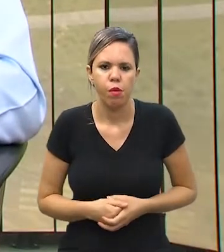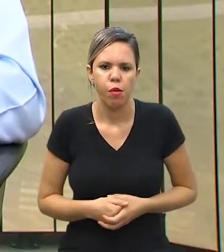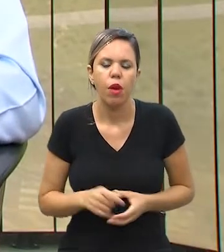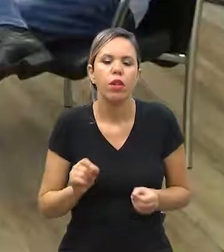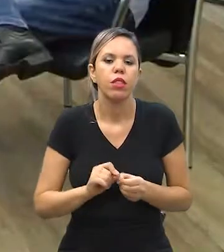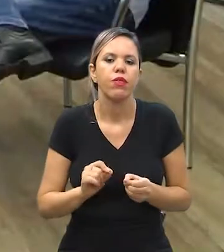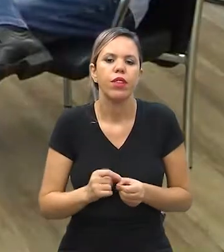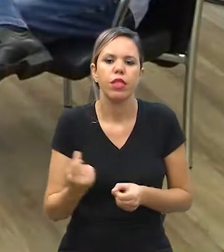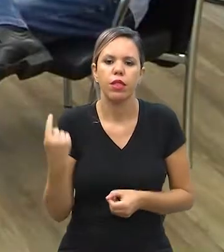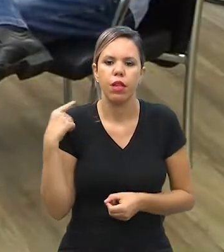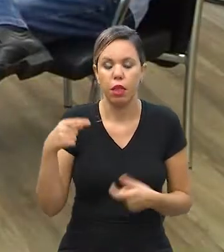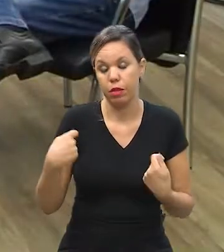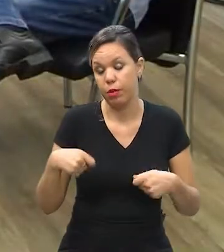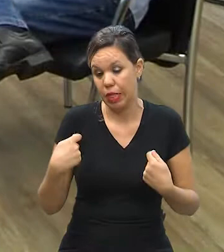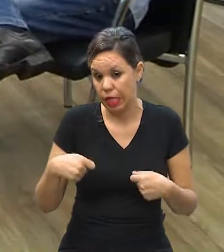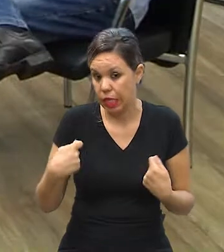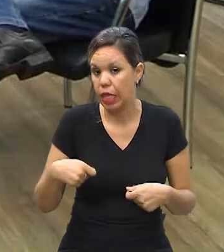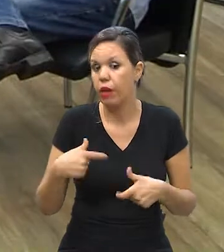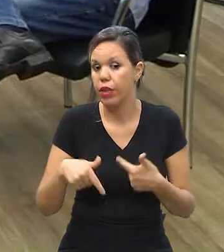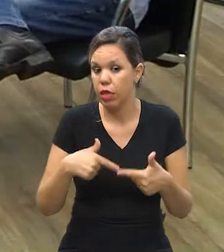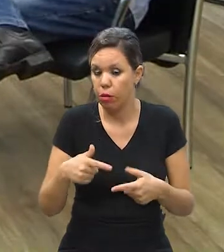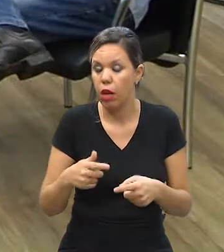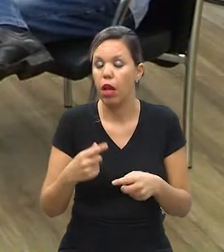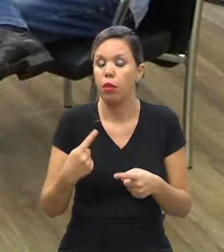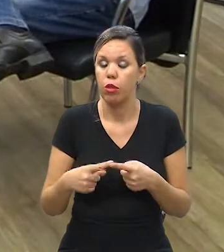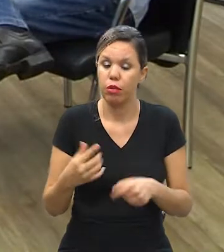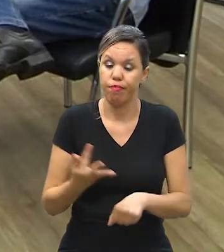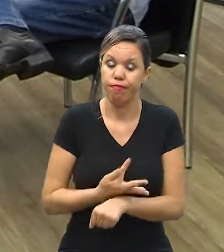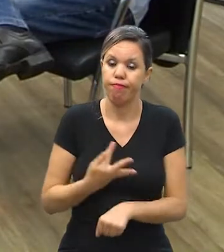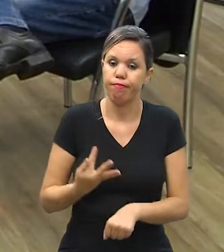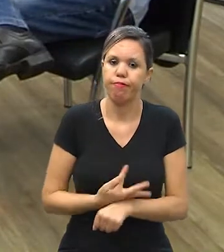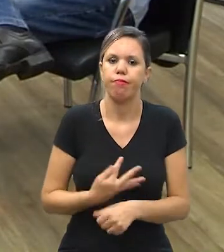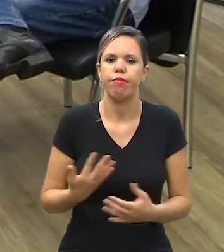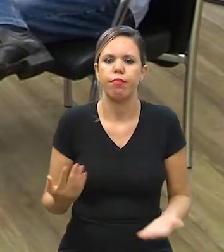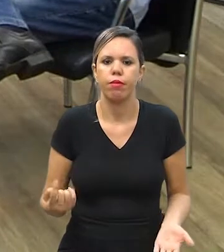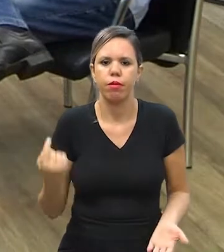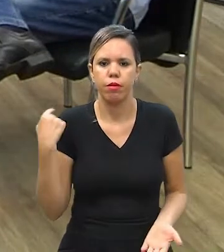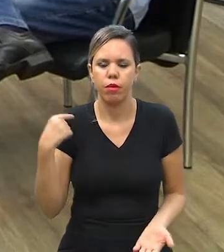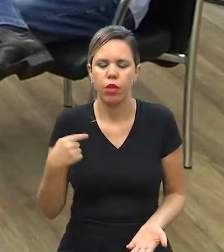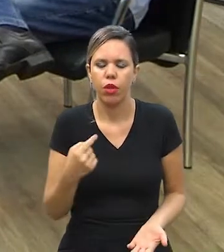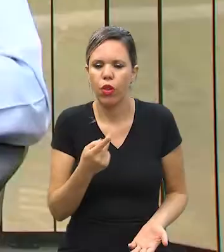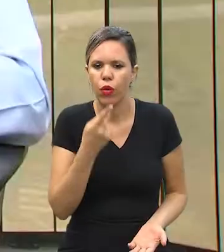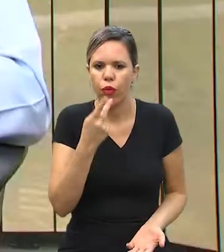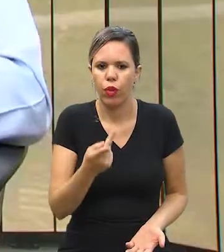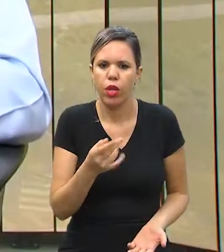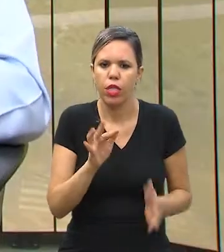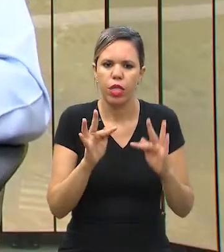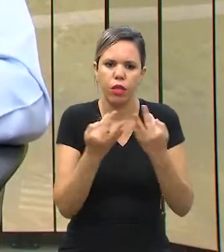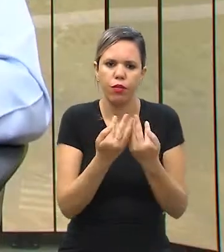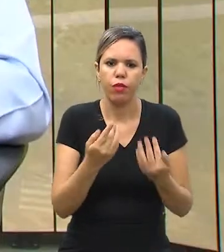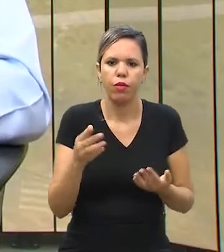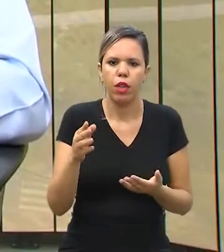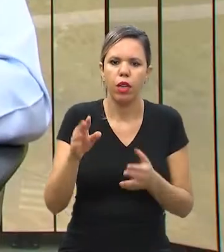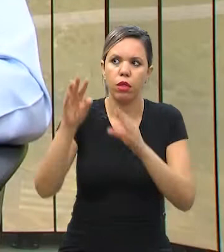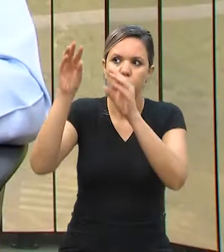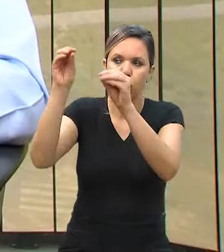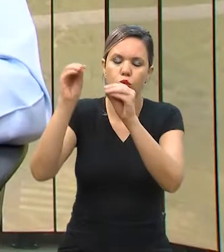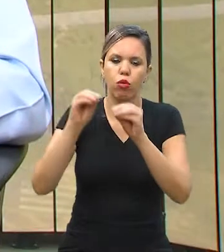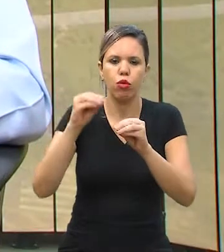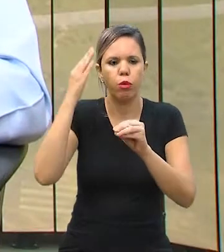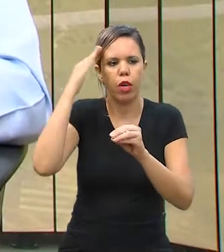você eu fazia? falo que era a necessidade, assim, naquela época, que nem eu falei aqui, a família que veio do Paraná para